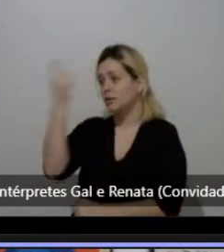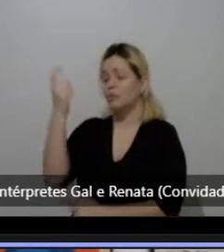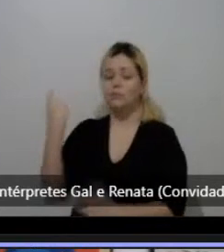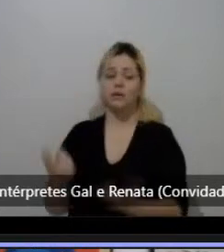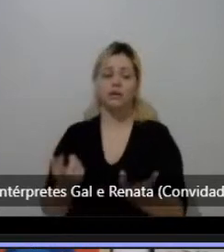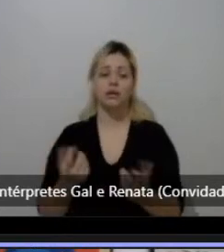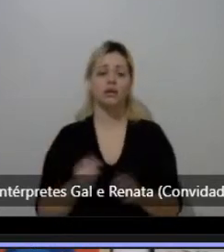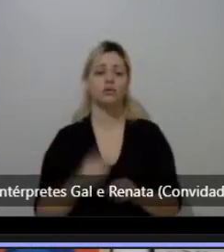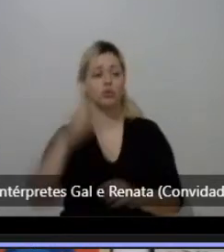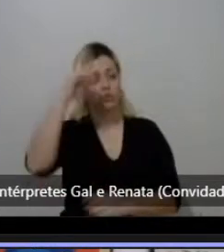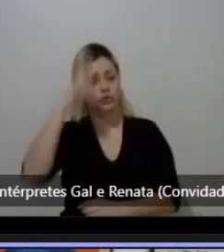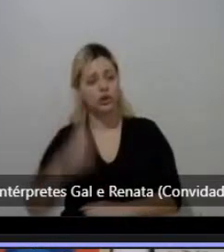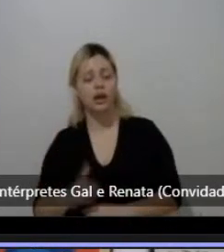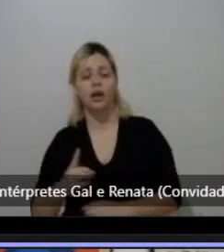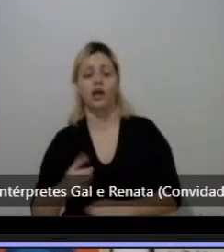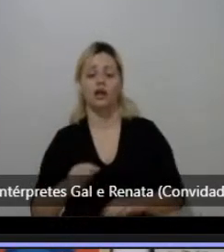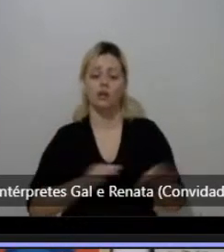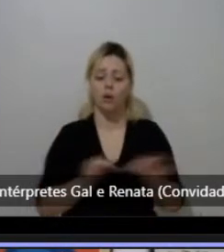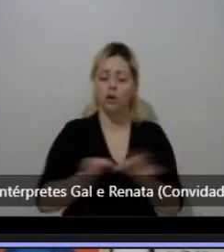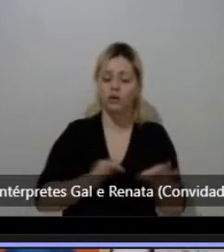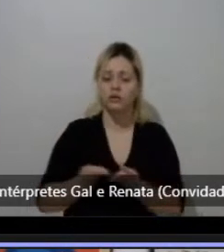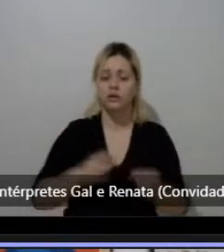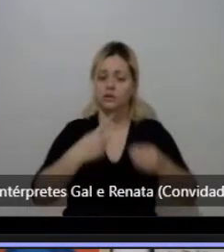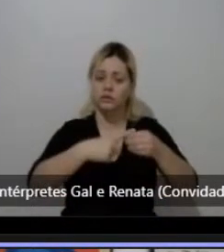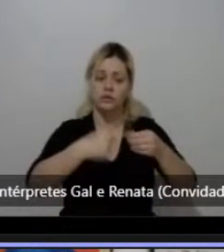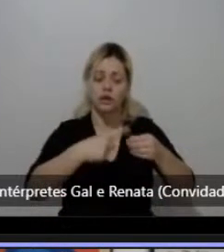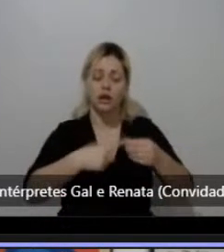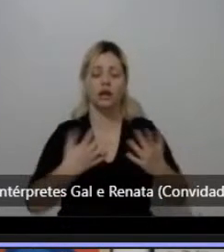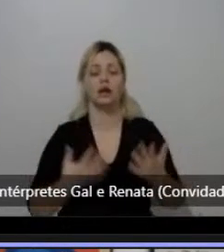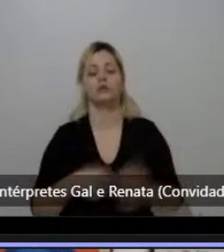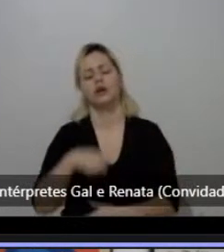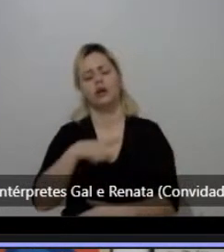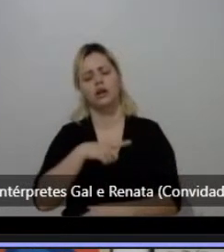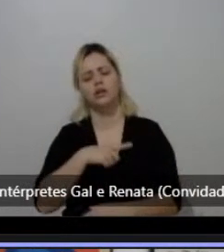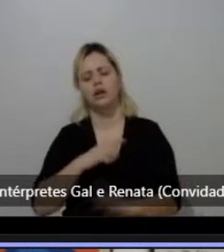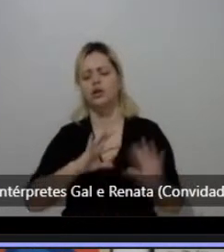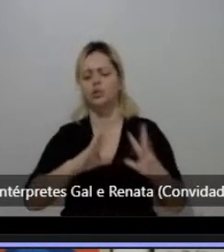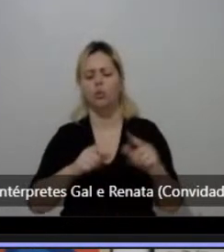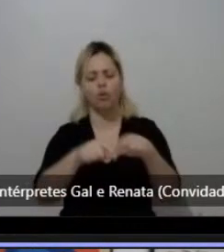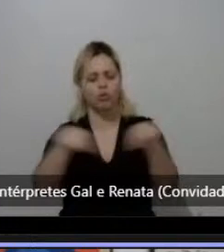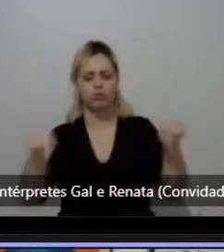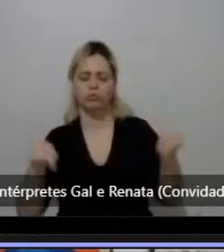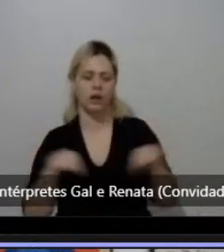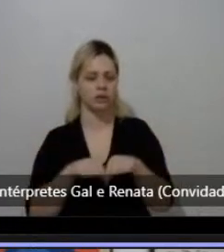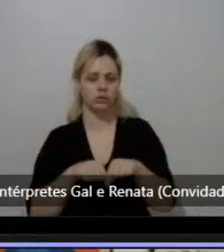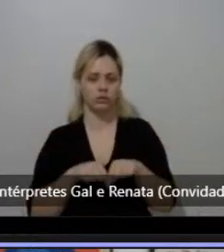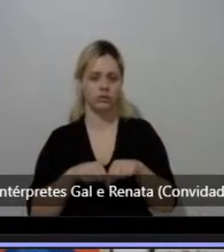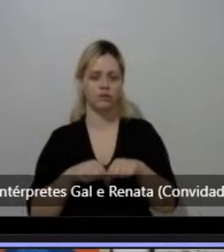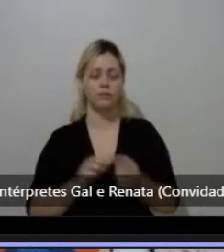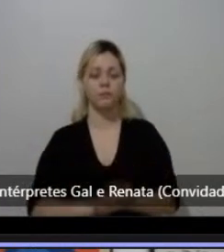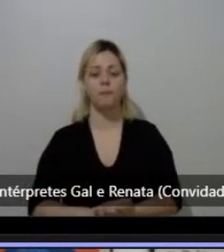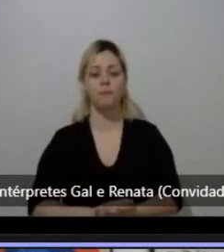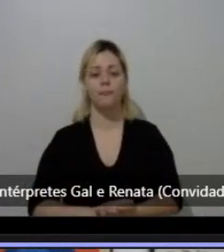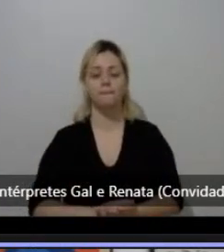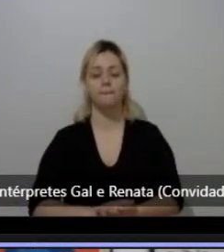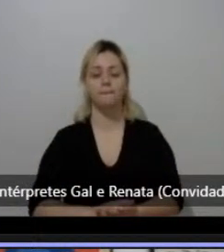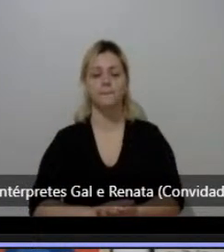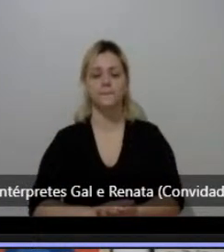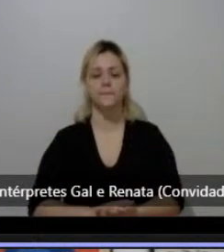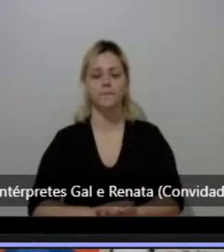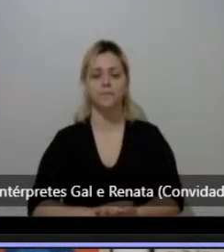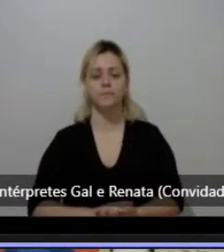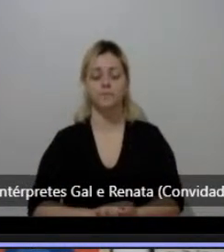do direito, da gestão urbana tem sobre esse território, né? Criminalização da pobreza e dos